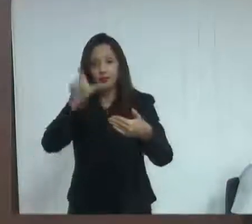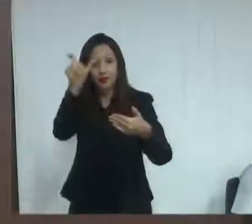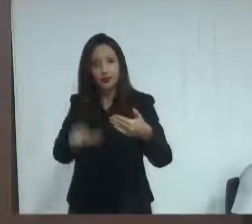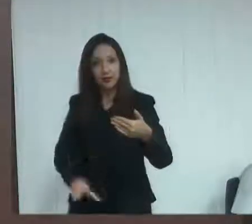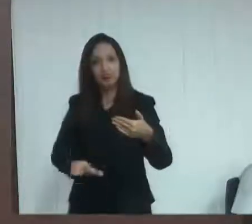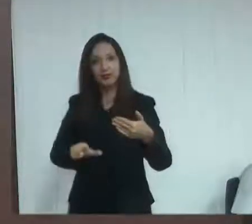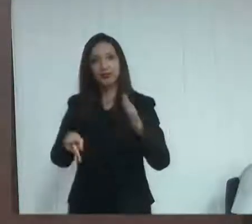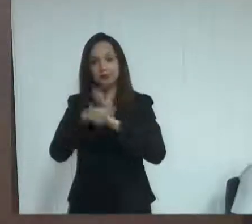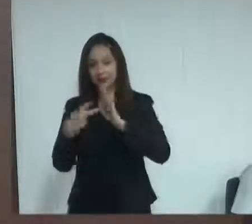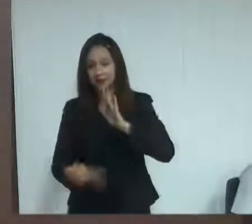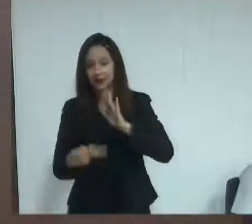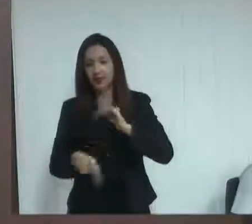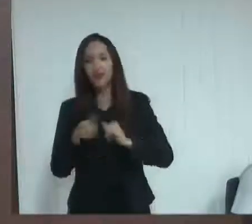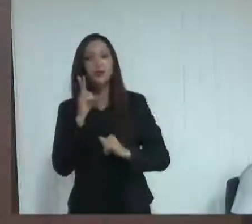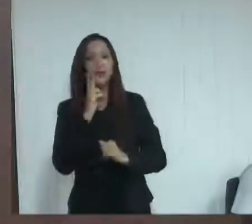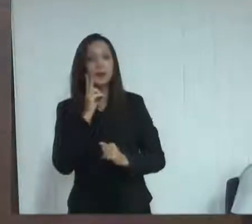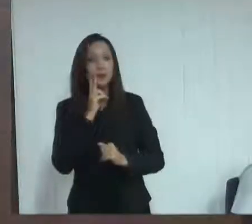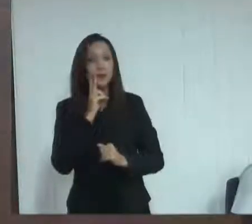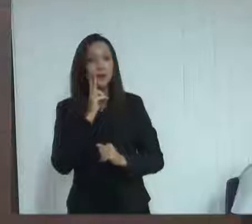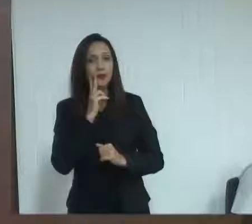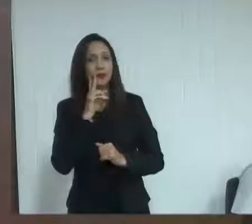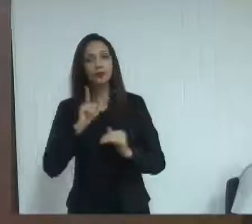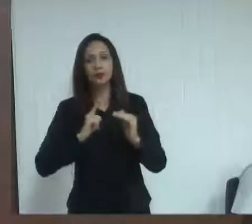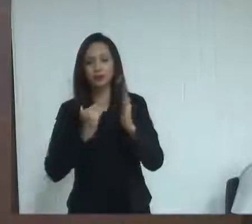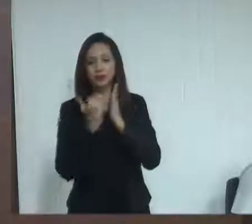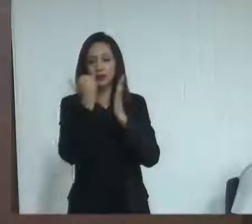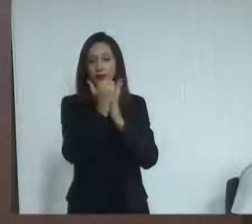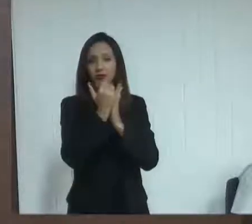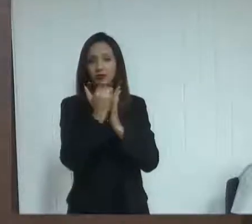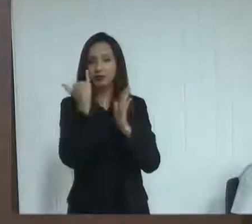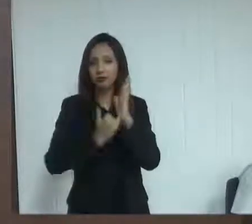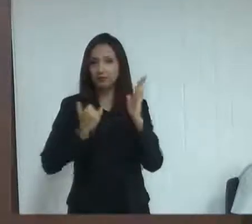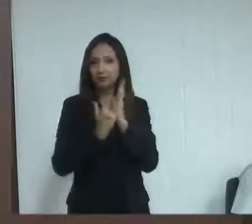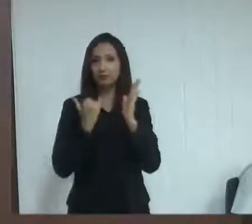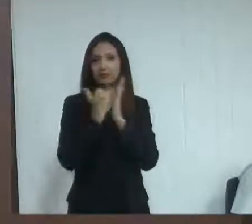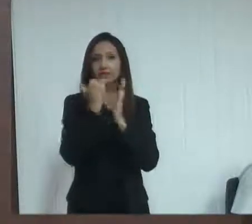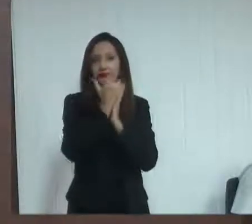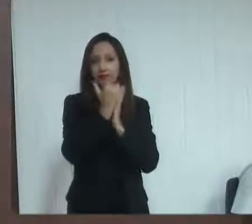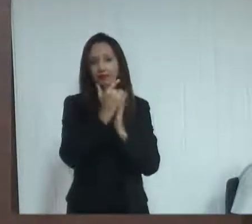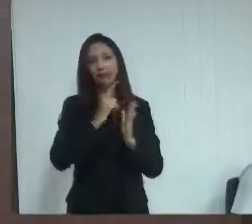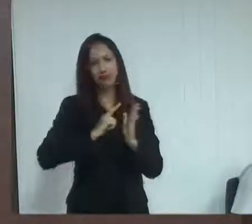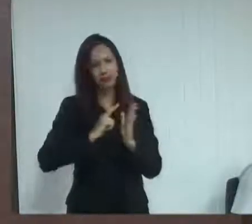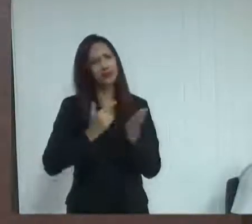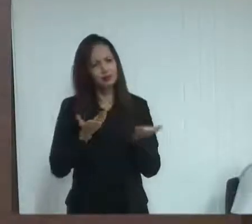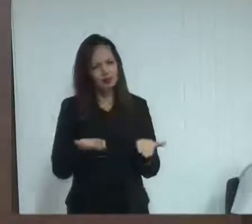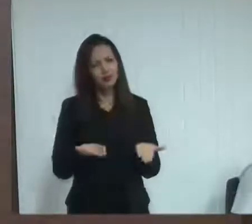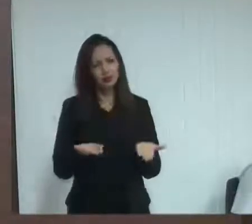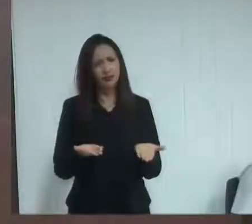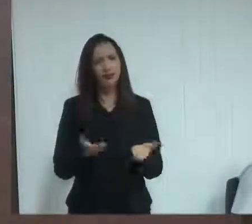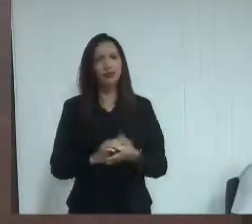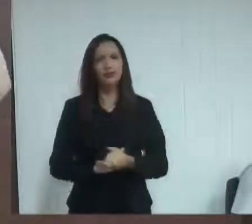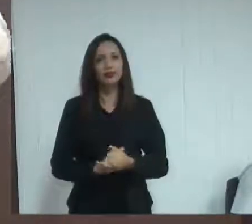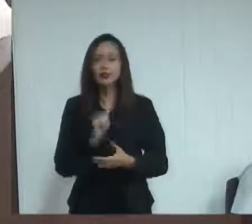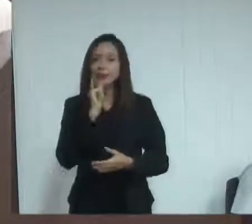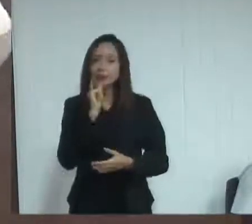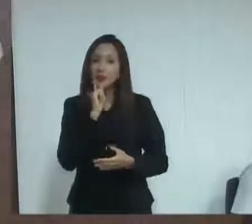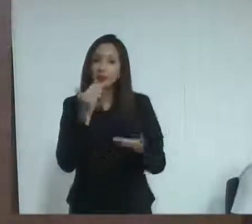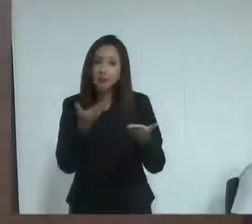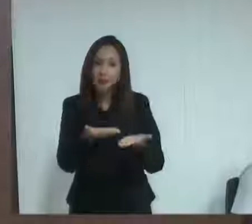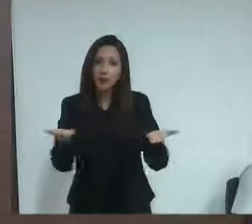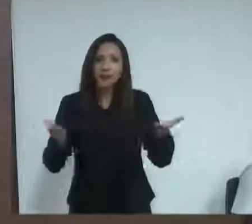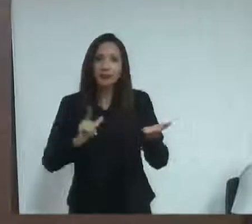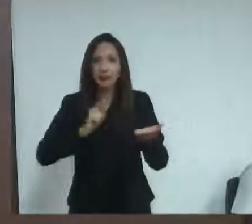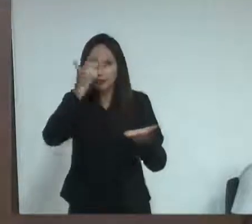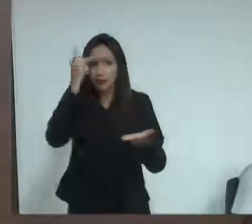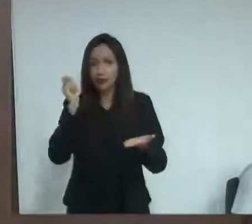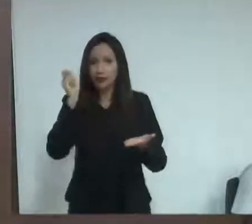cidadãos vinhedenses nos seus tributos. Isso é inegável. E o exemplo clássico é uma